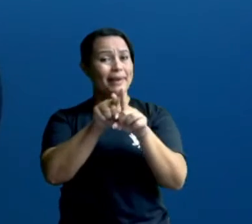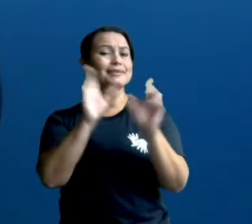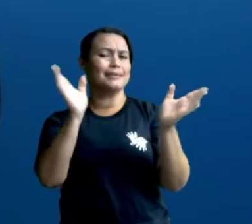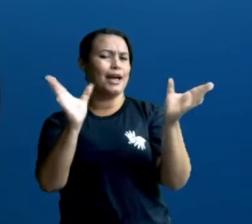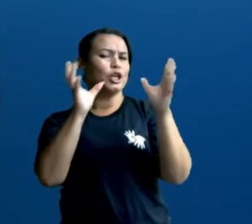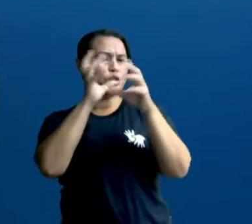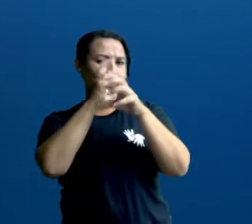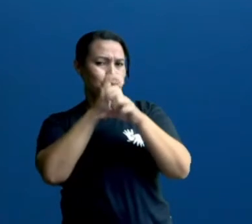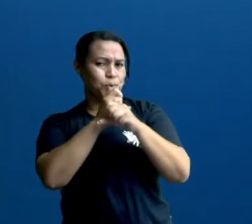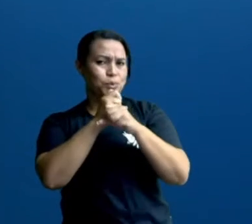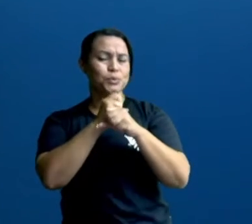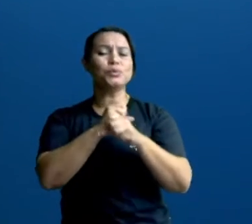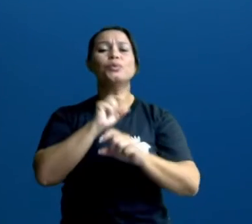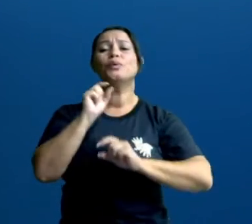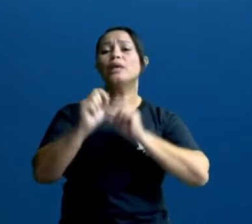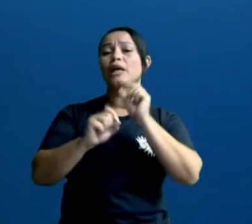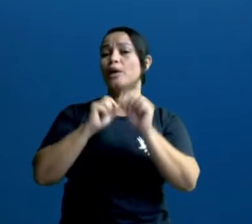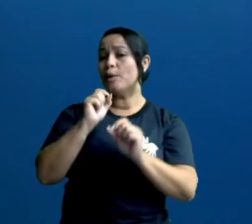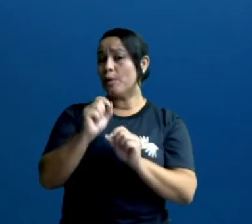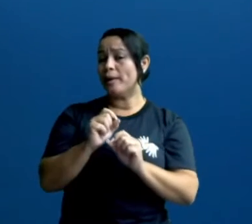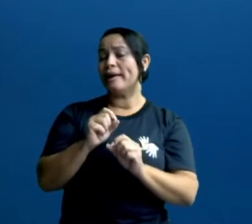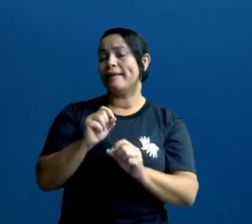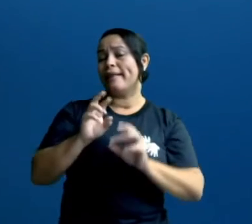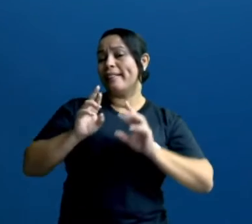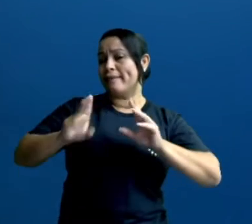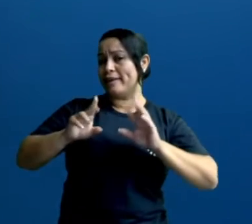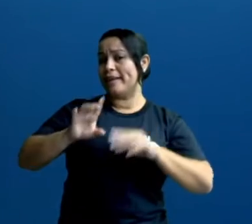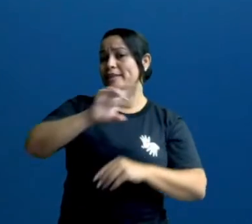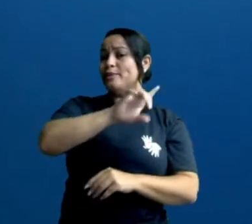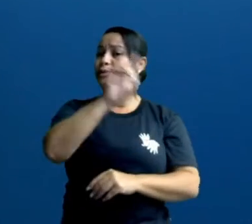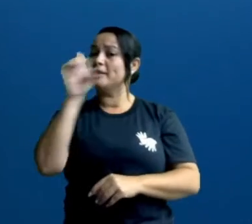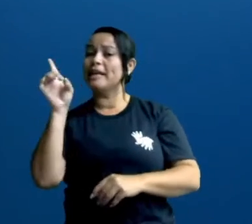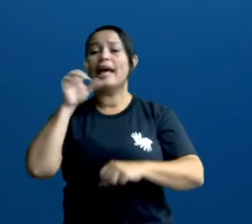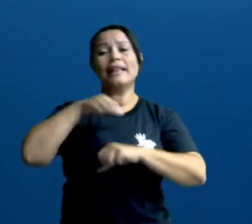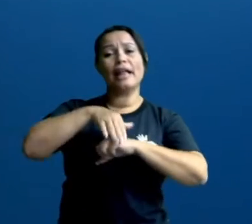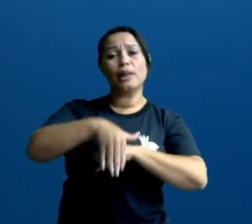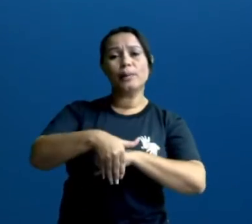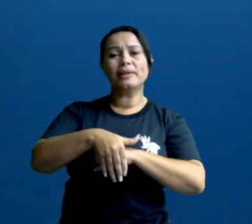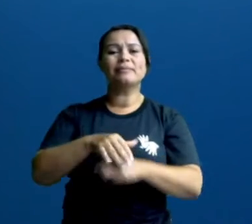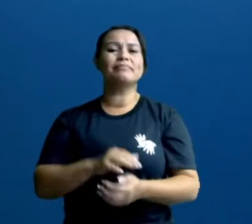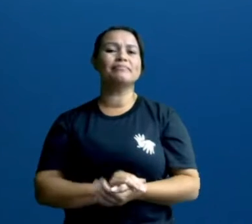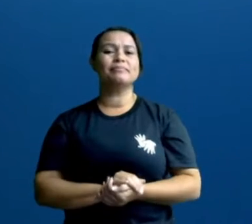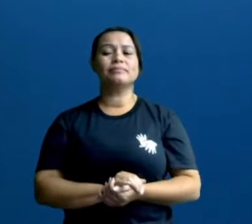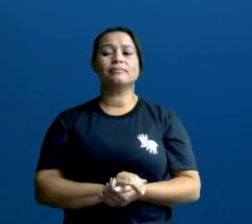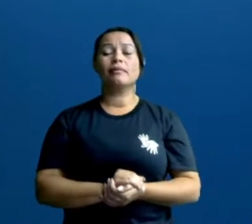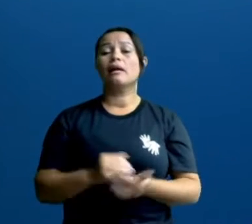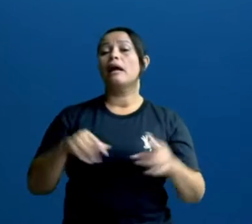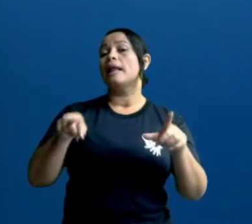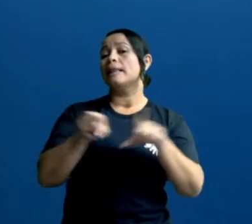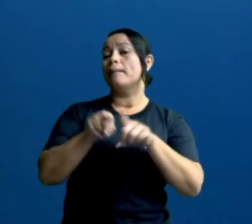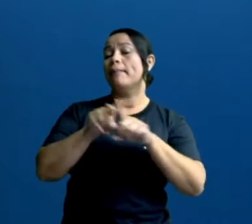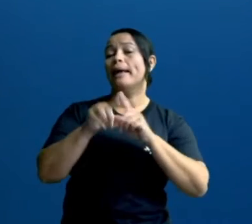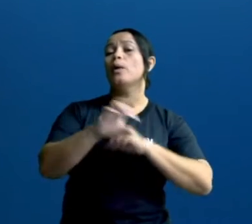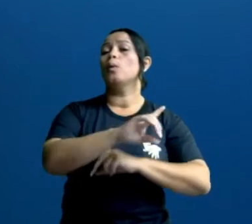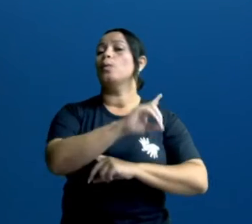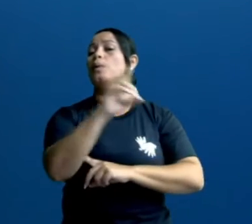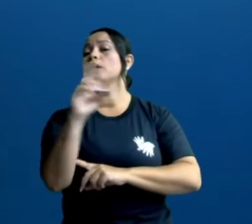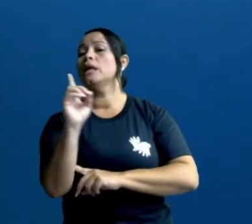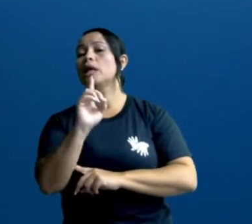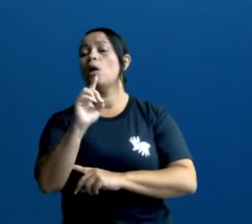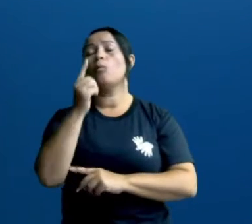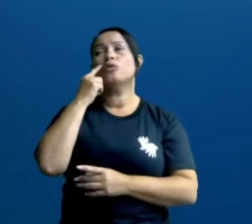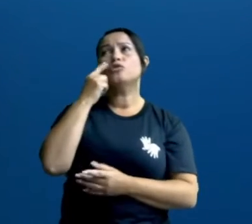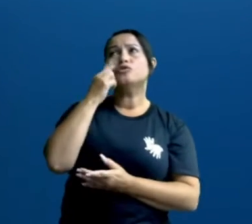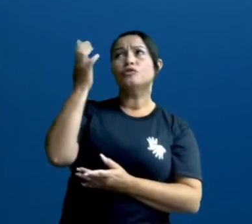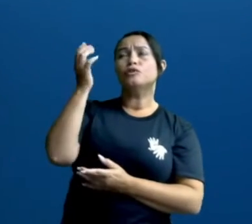nuvens também então aí temos a diferença básica do dia e da noite além do que do dia o